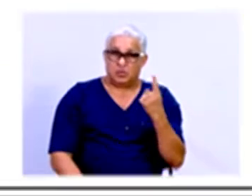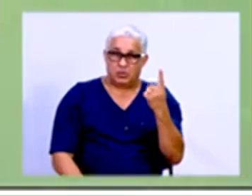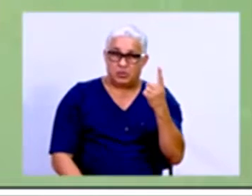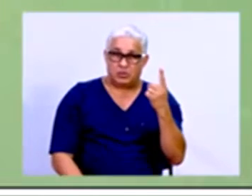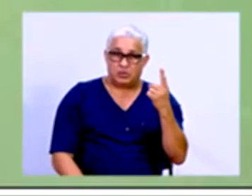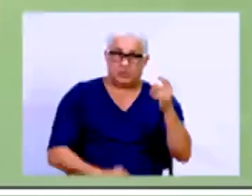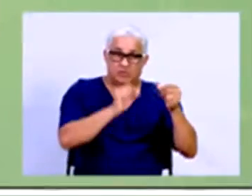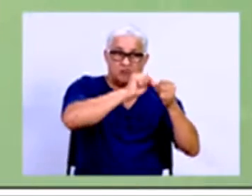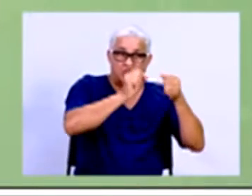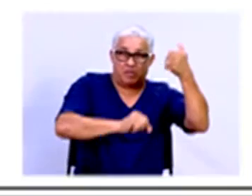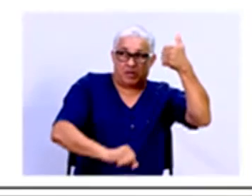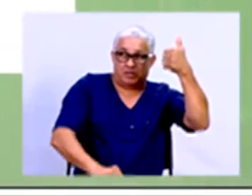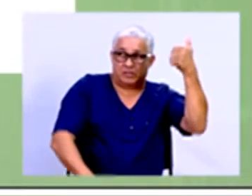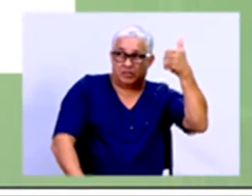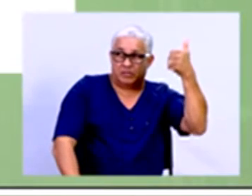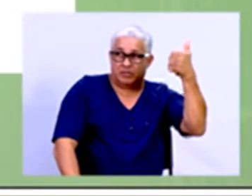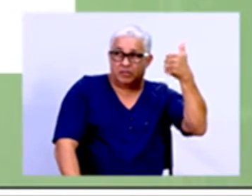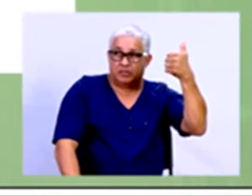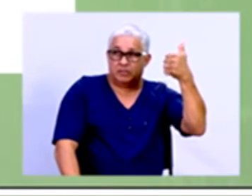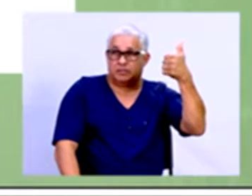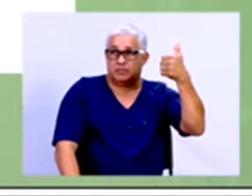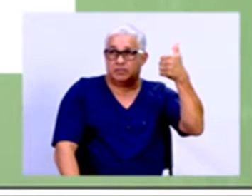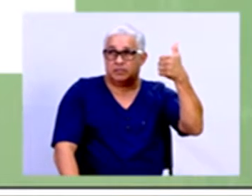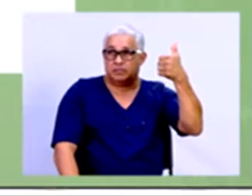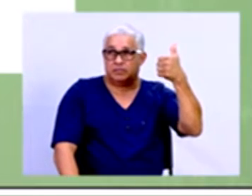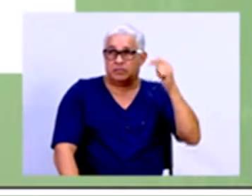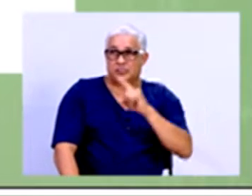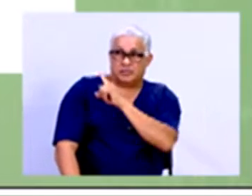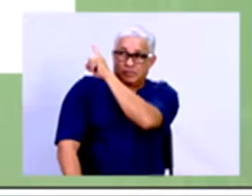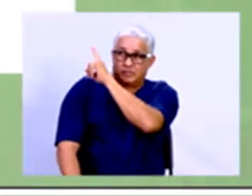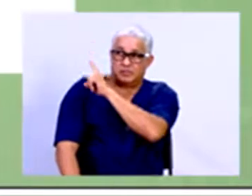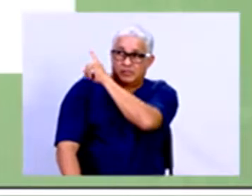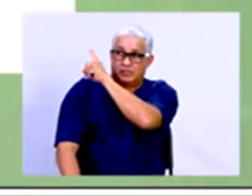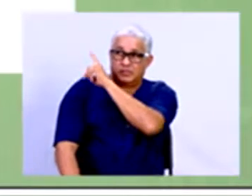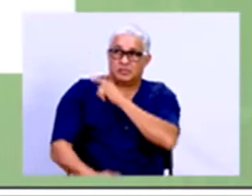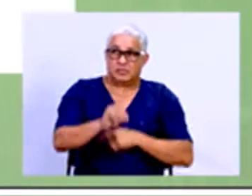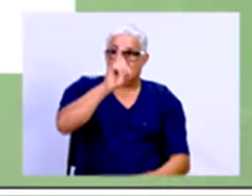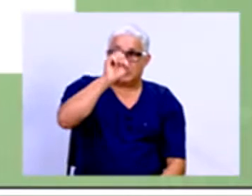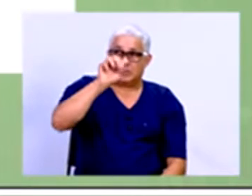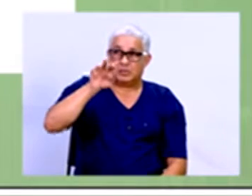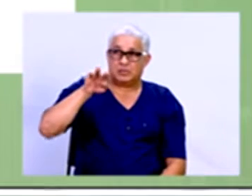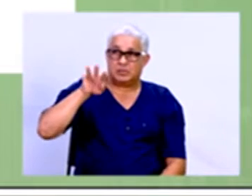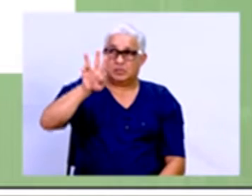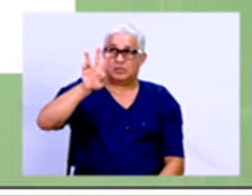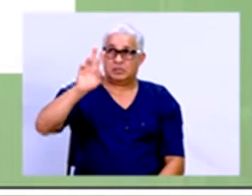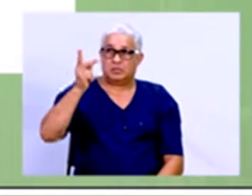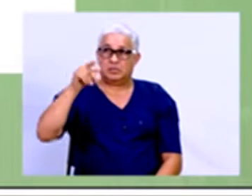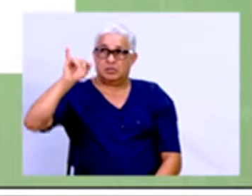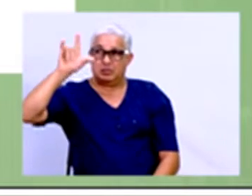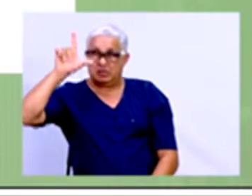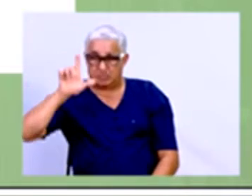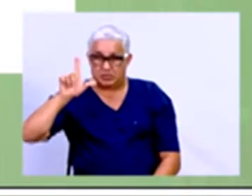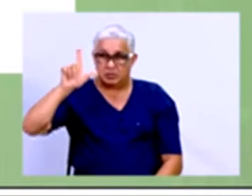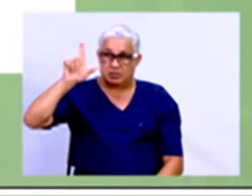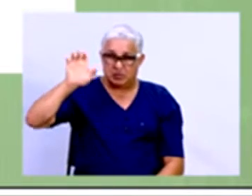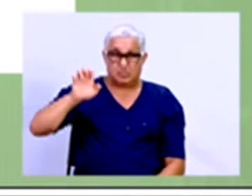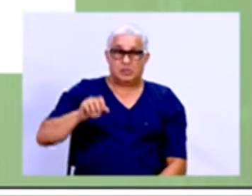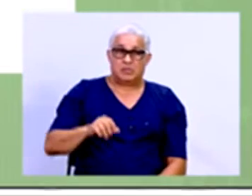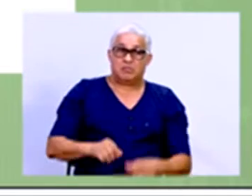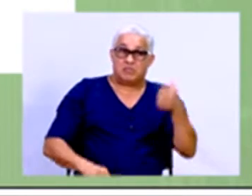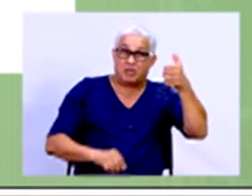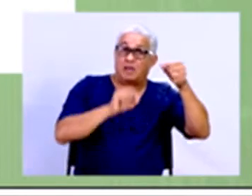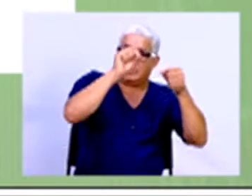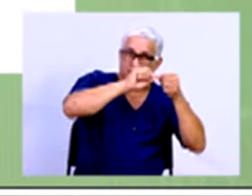primeiro, certo? Esse aqui, desculpa. O do while, ele executa primeiro e depois testa a condição. Como